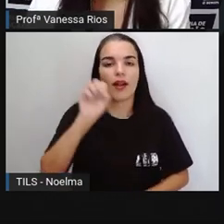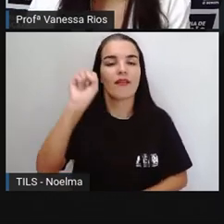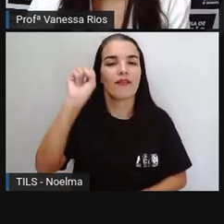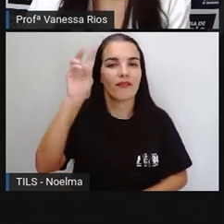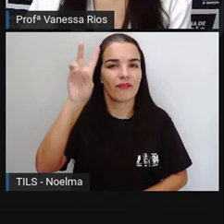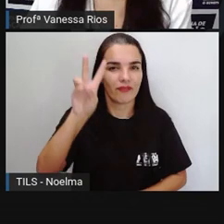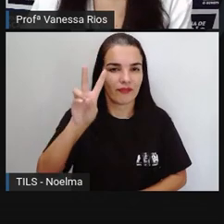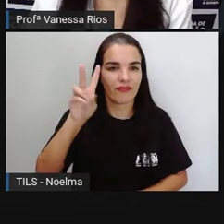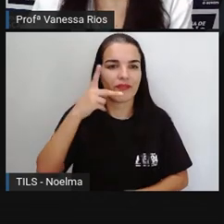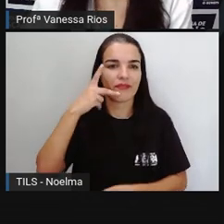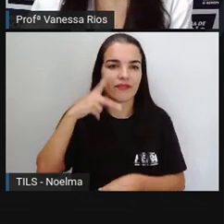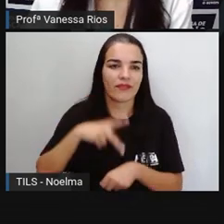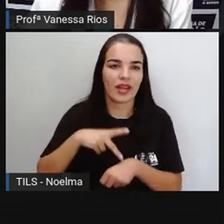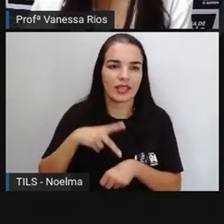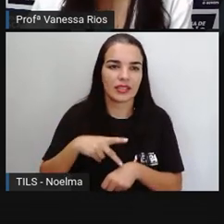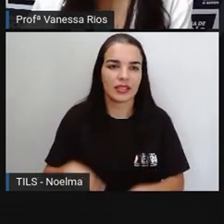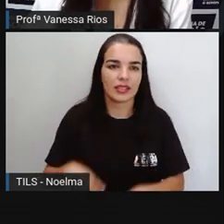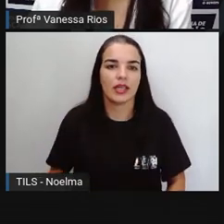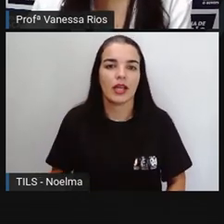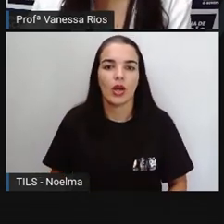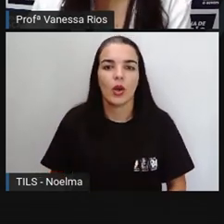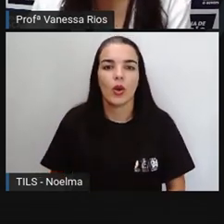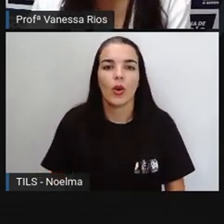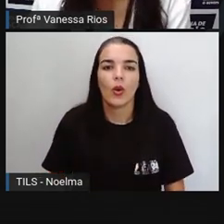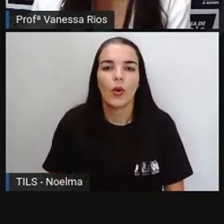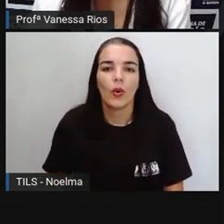verdadeiro, ó, voltando. Deixa eu voltar aqui, porque agora eu misturei.